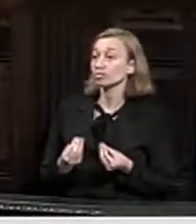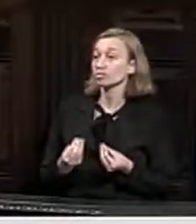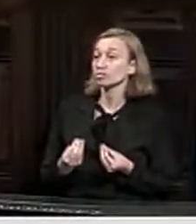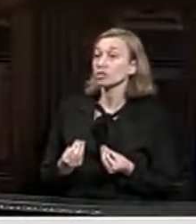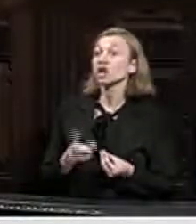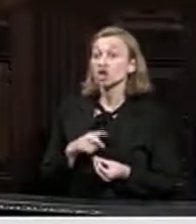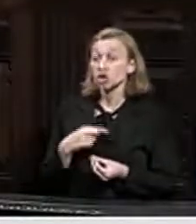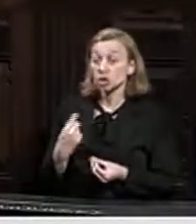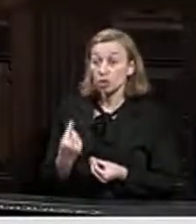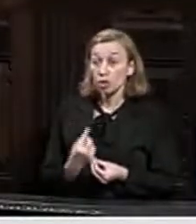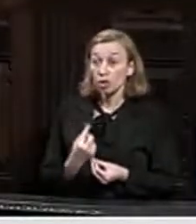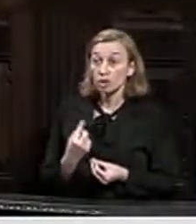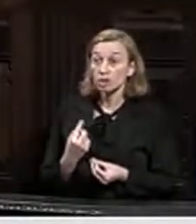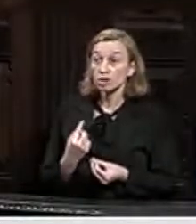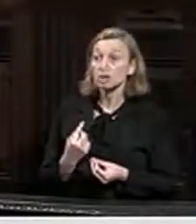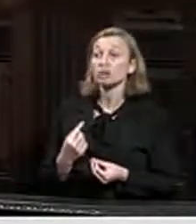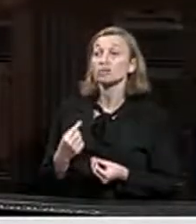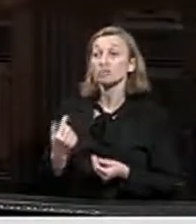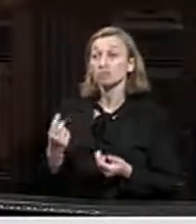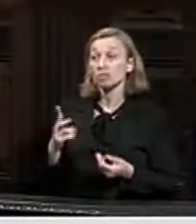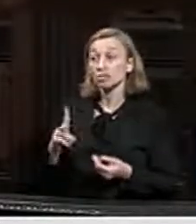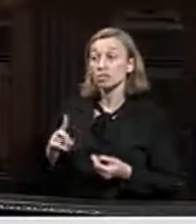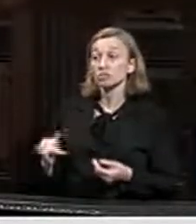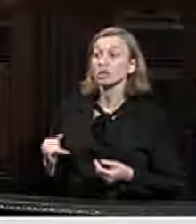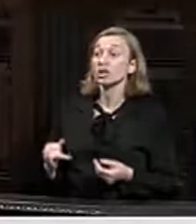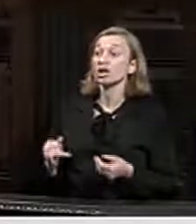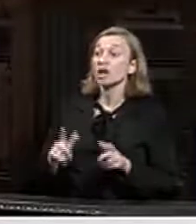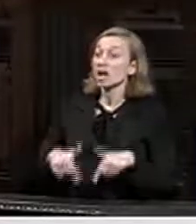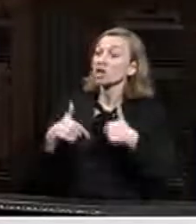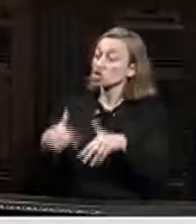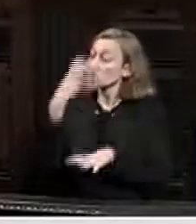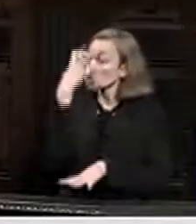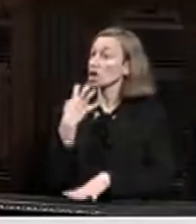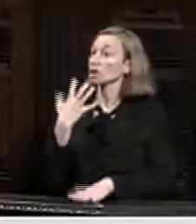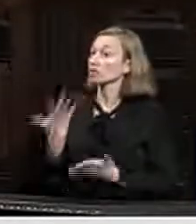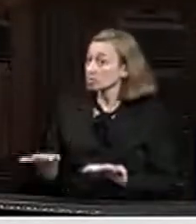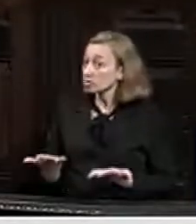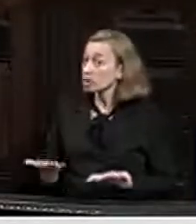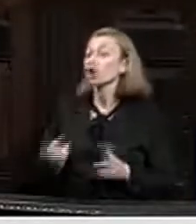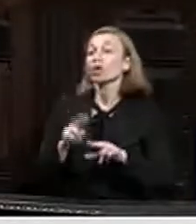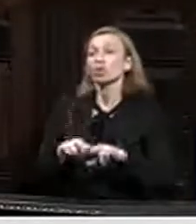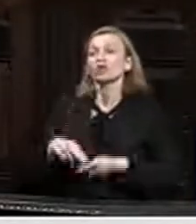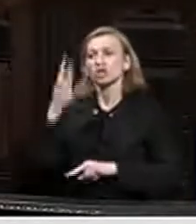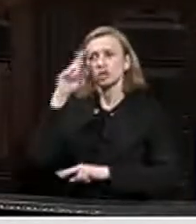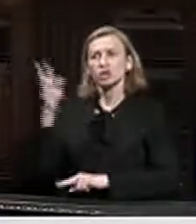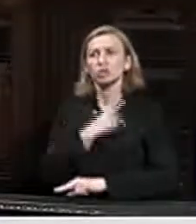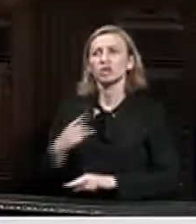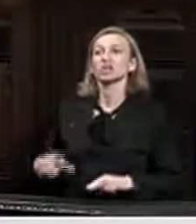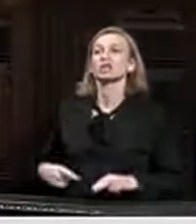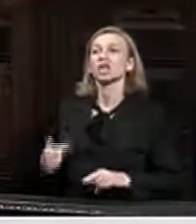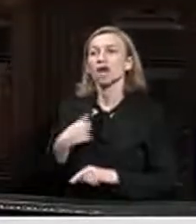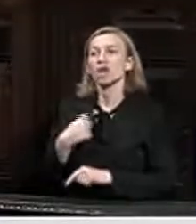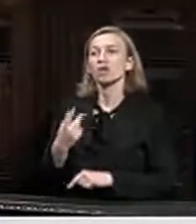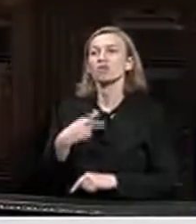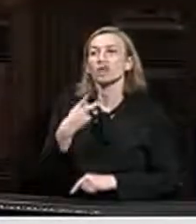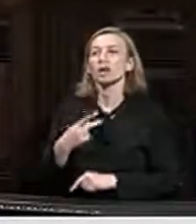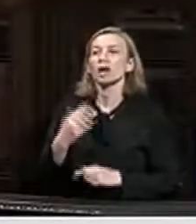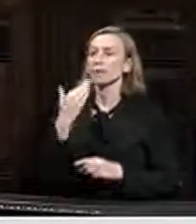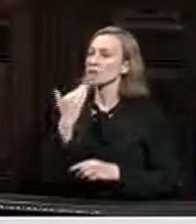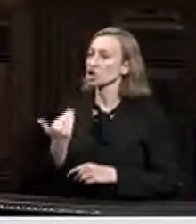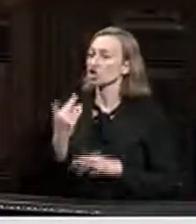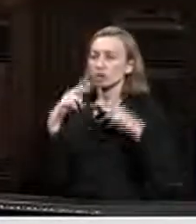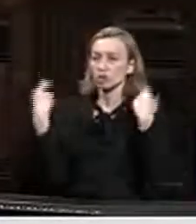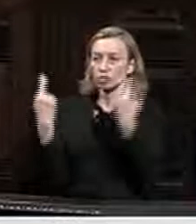E nós vamos ter que tomar providências sérias com relação a isso. Por isso, senhor presidente, eu oficiei e pedi uma